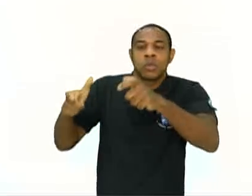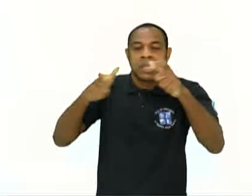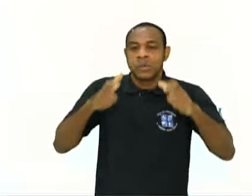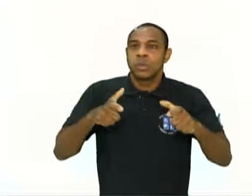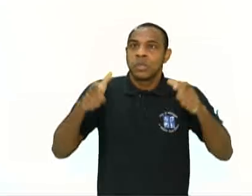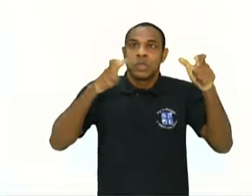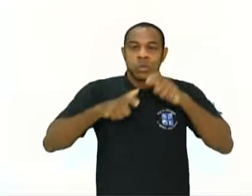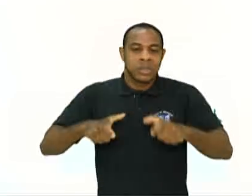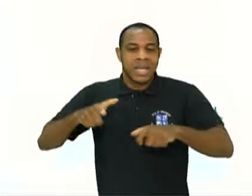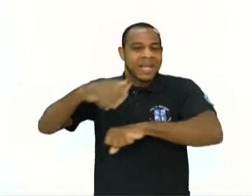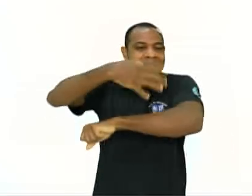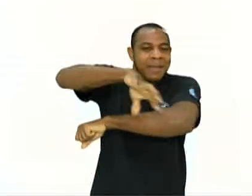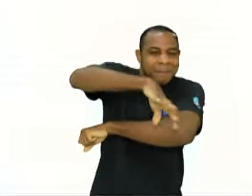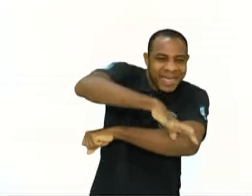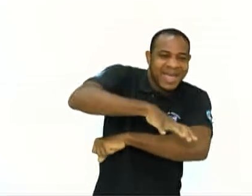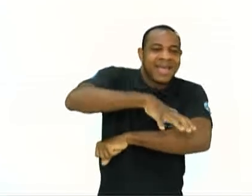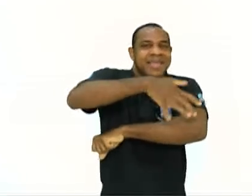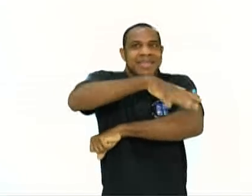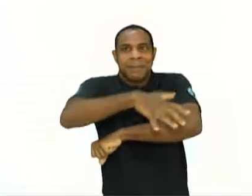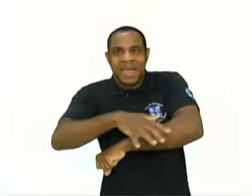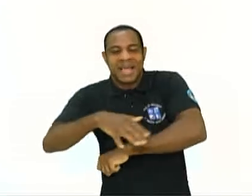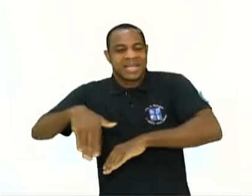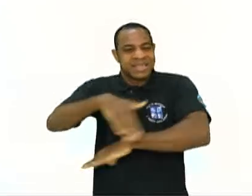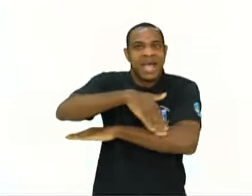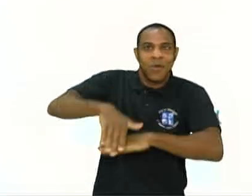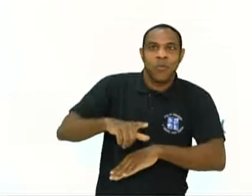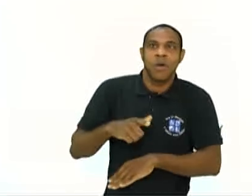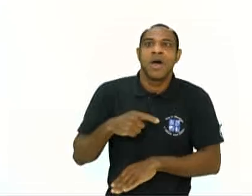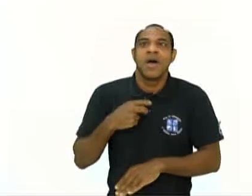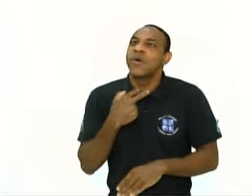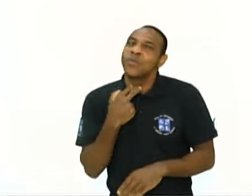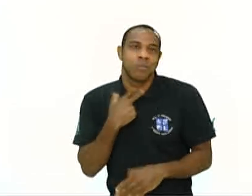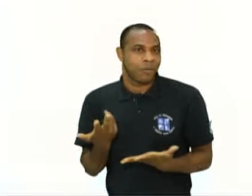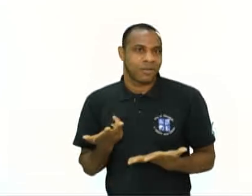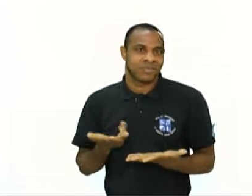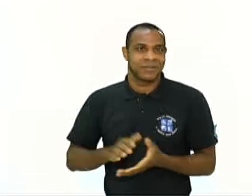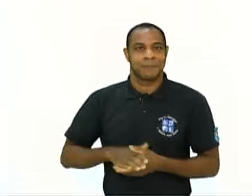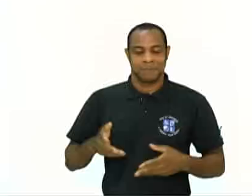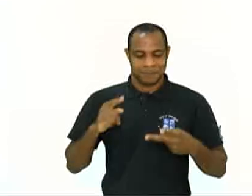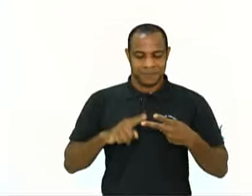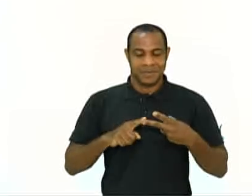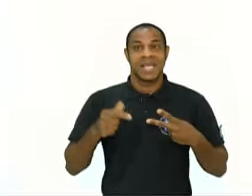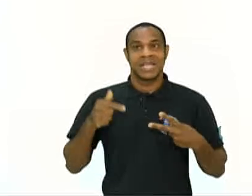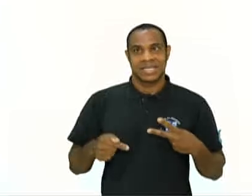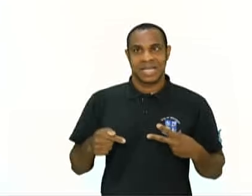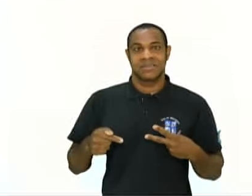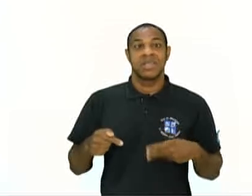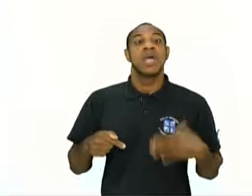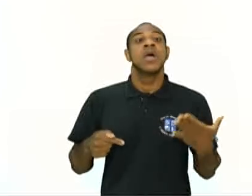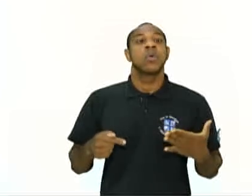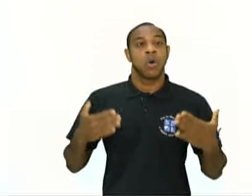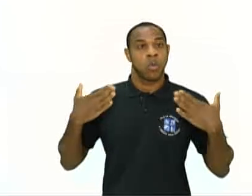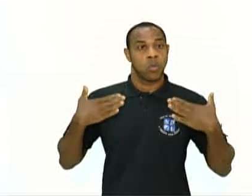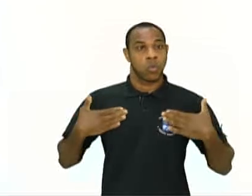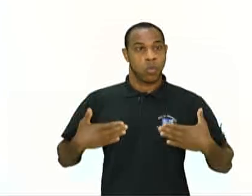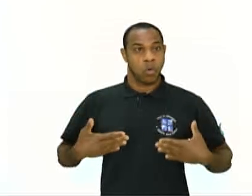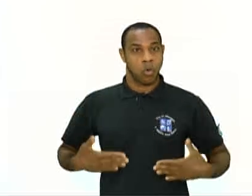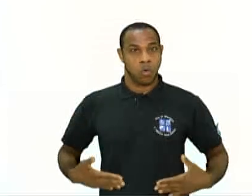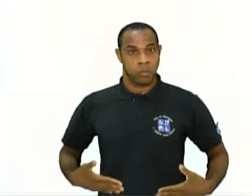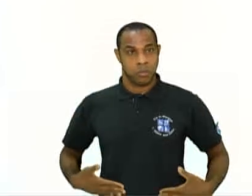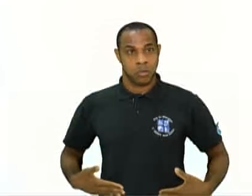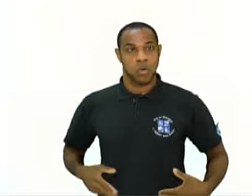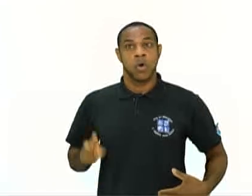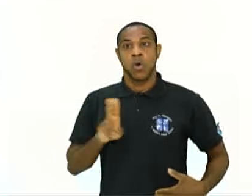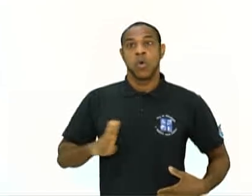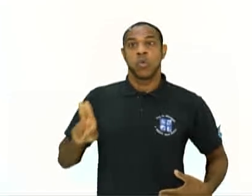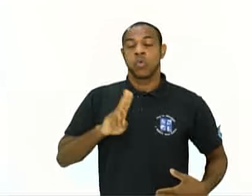públicos? Então, tá ali no texto para vocês responderem. E na 7, que parte do corpo as pessoas usam em alguns países